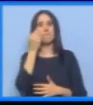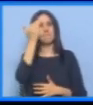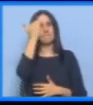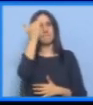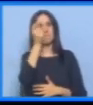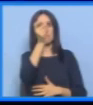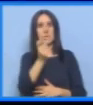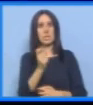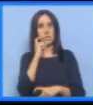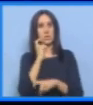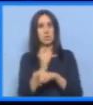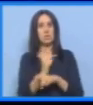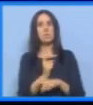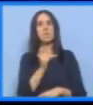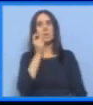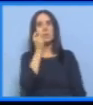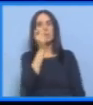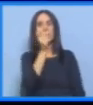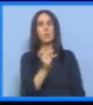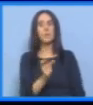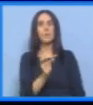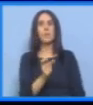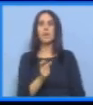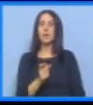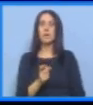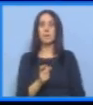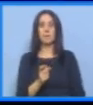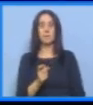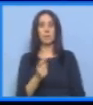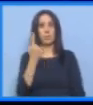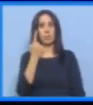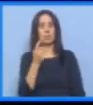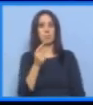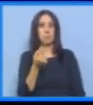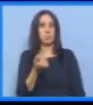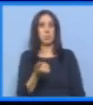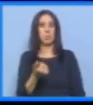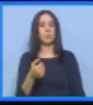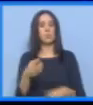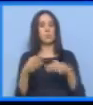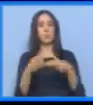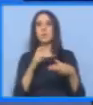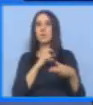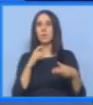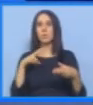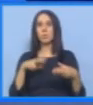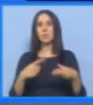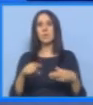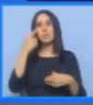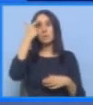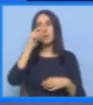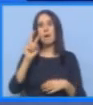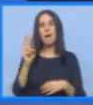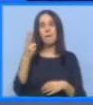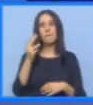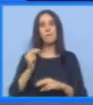intelectual. Ele era uma das poucas figuras do clero português com 2 licenciaturas de